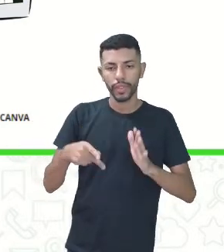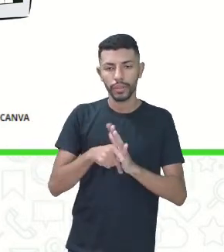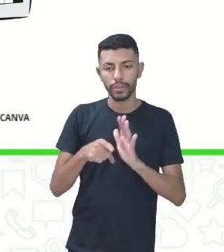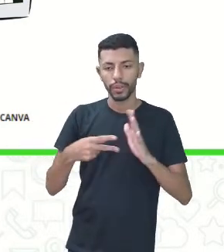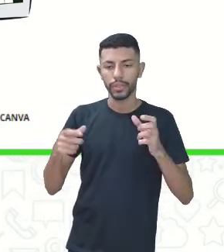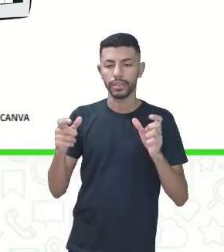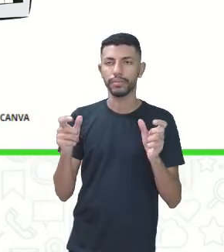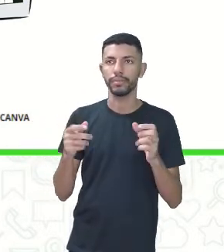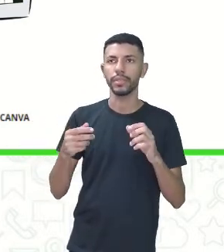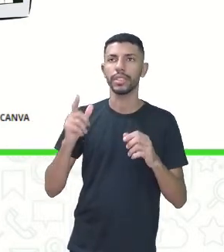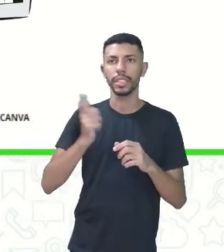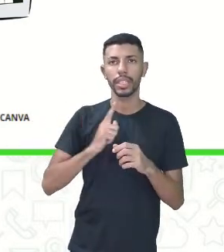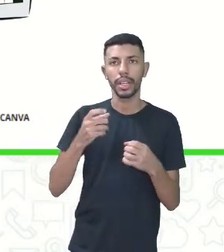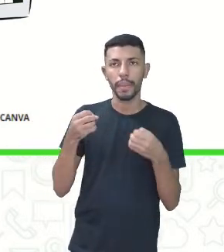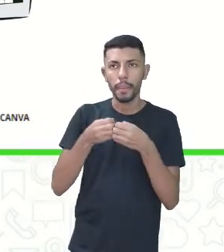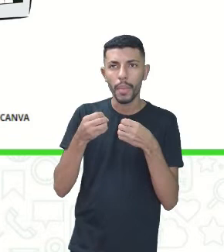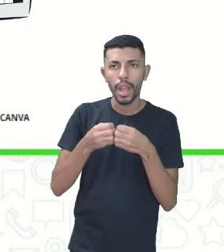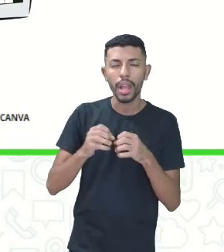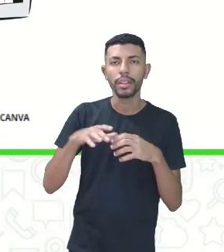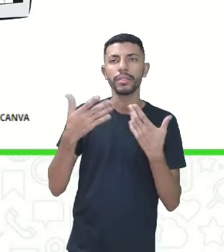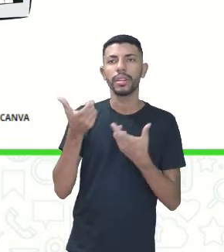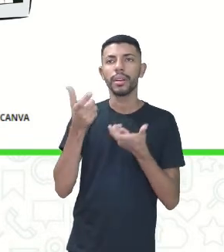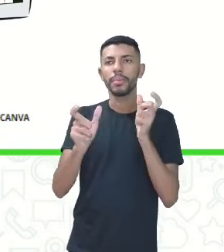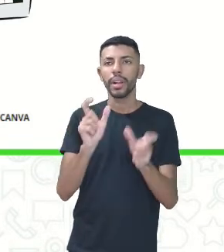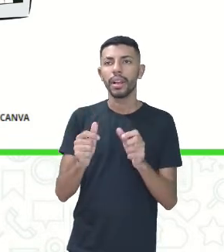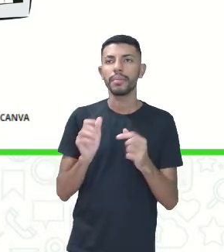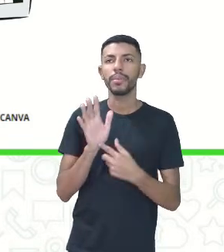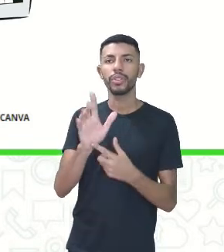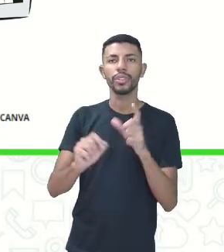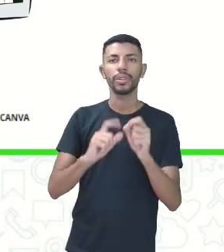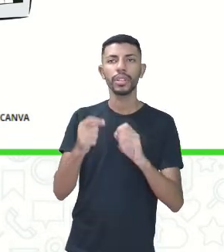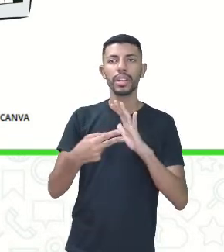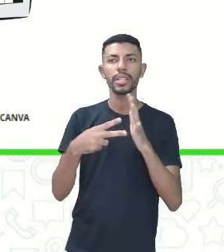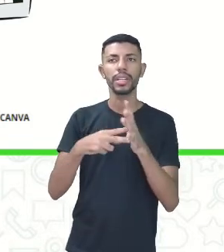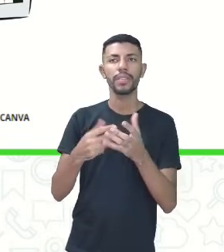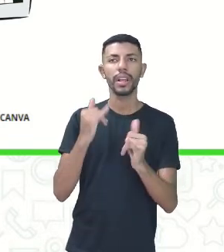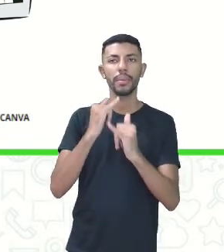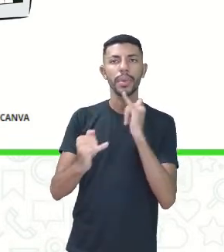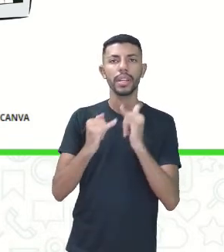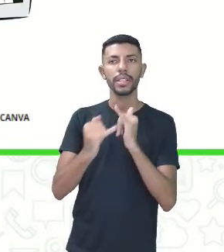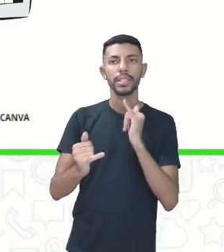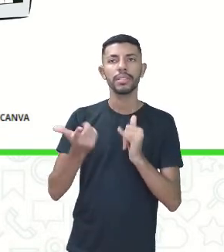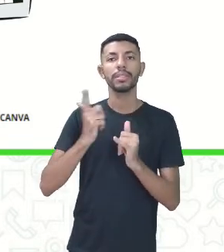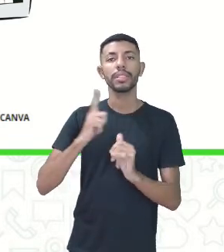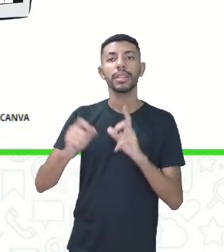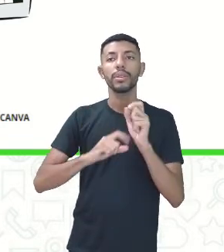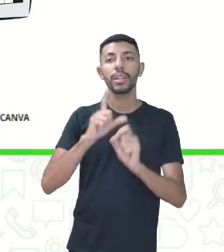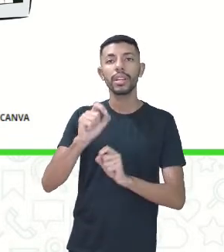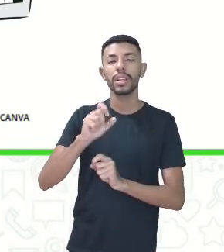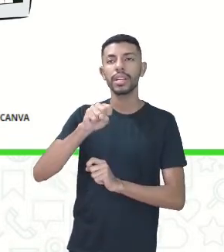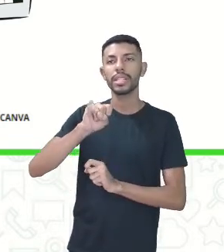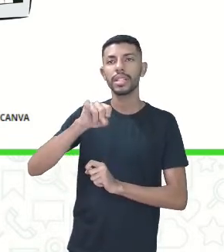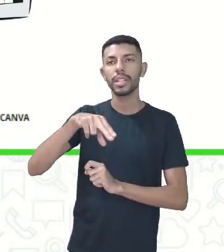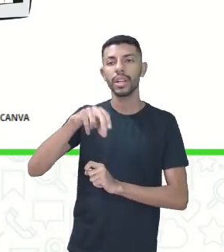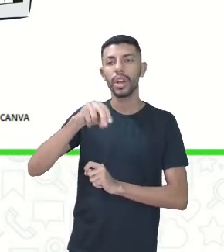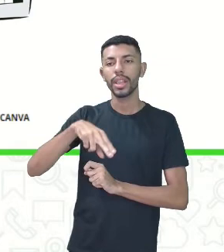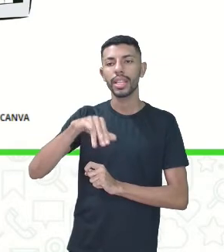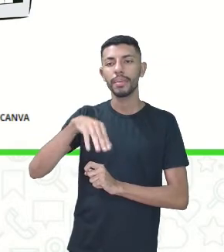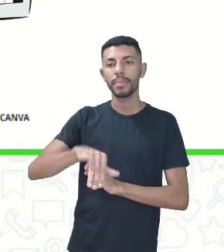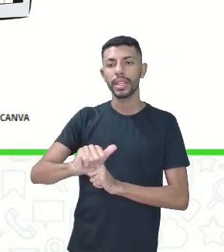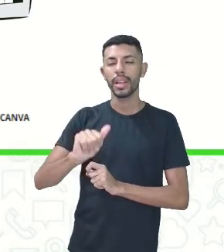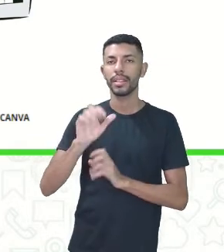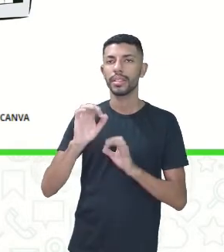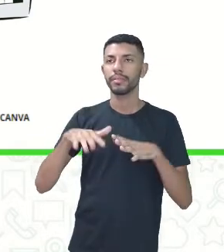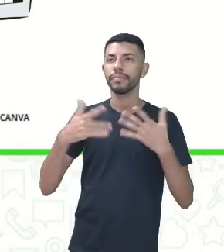de proximidade, as palavras apresentam significados semelhantes, ocorrendo sinonímia. Tá certo, gente?